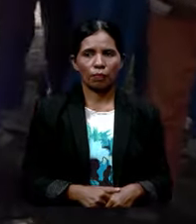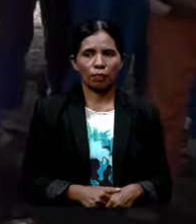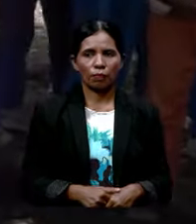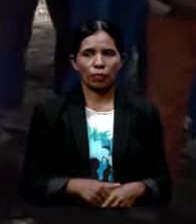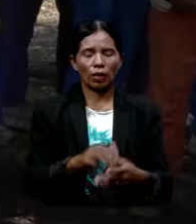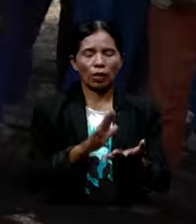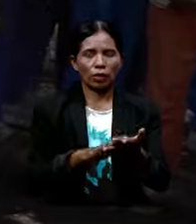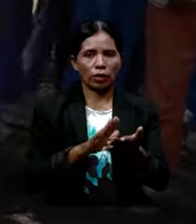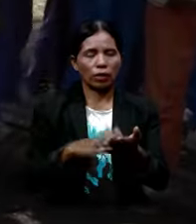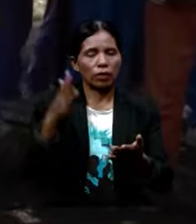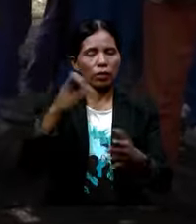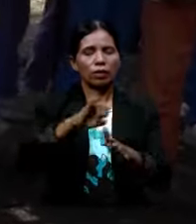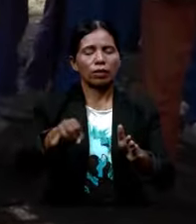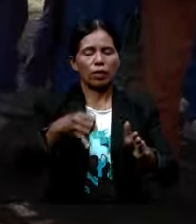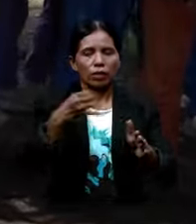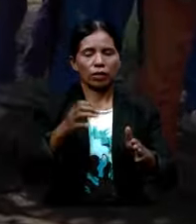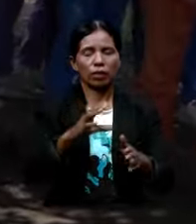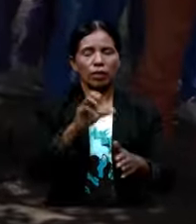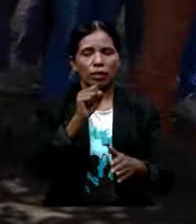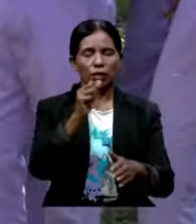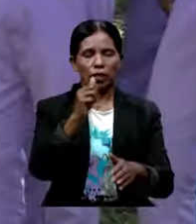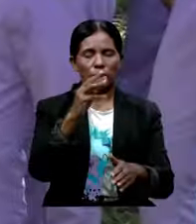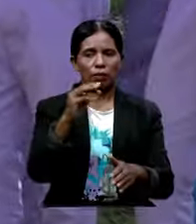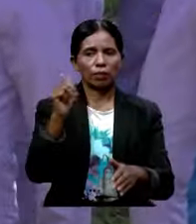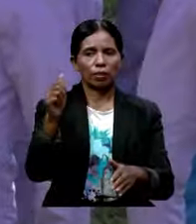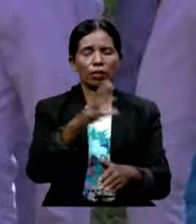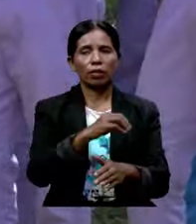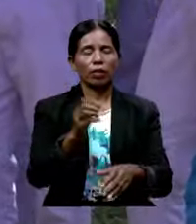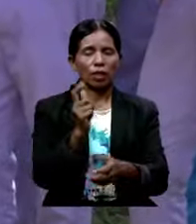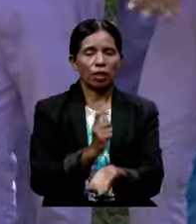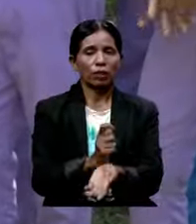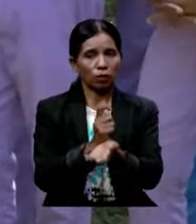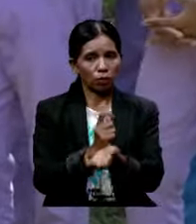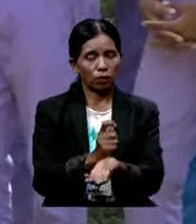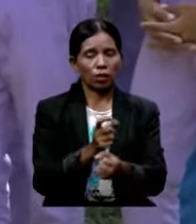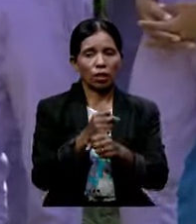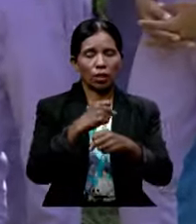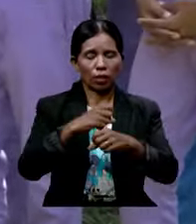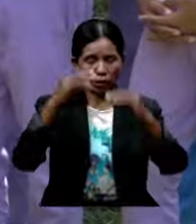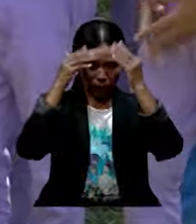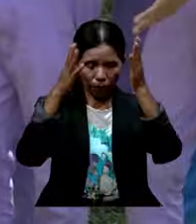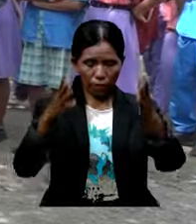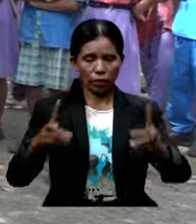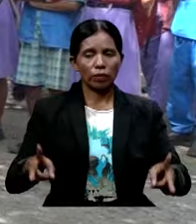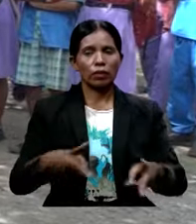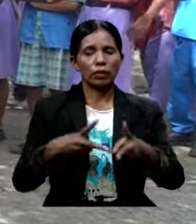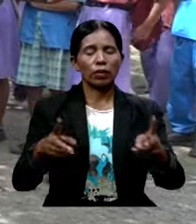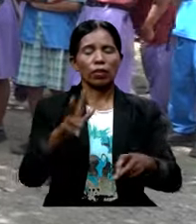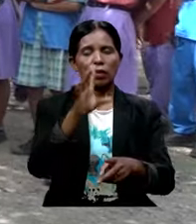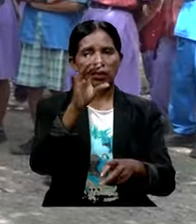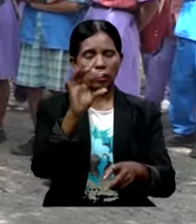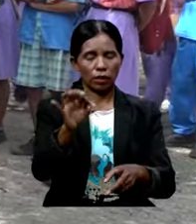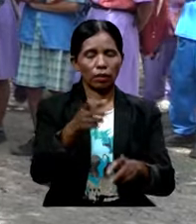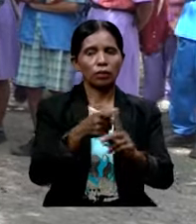Escola Ensino Secundário Geral Fini Esperança Bekeliana ne hari husi professor voluntário na ensia husi Atauru ne